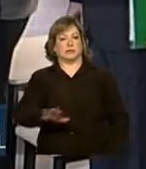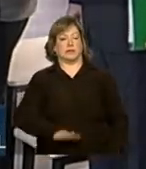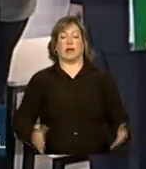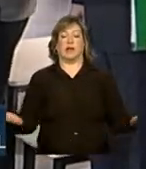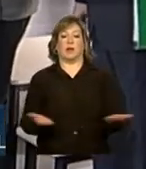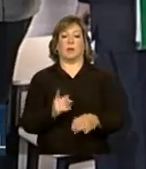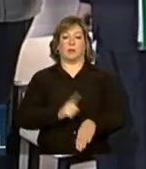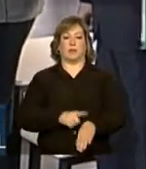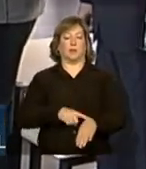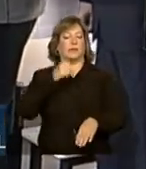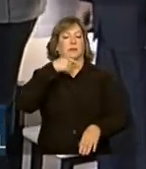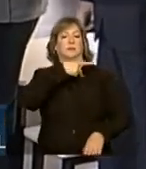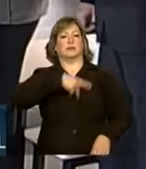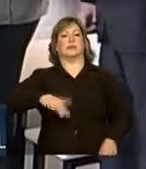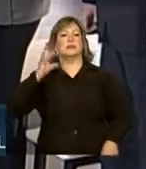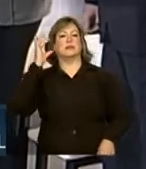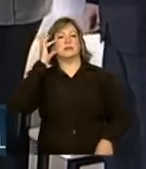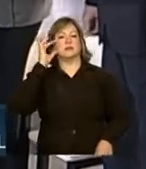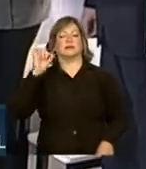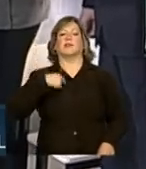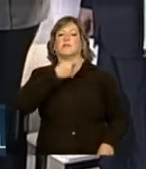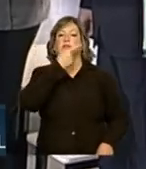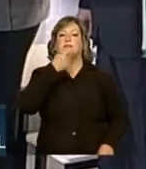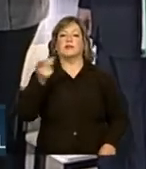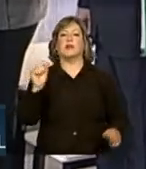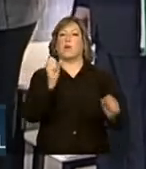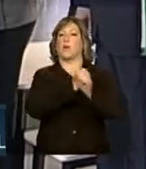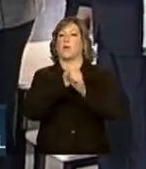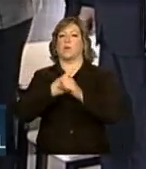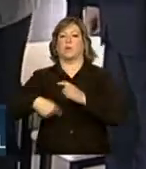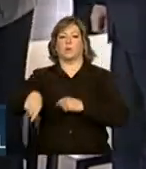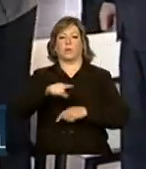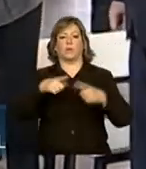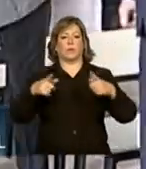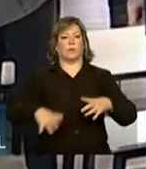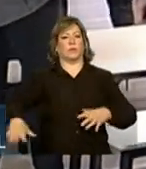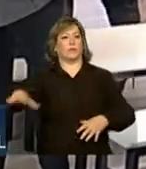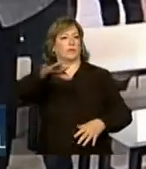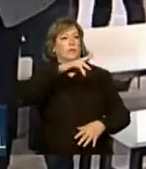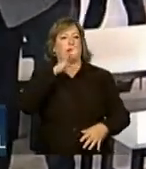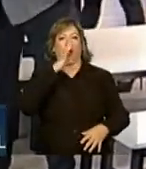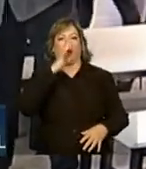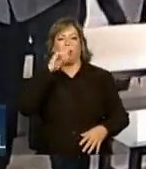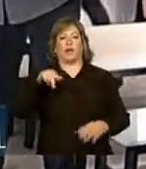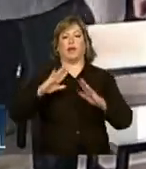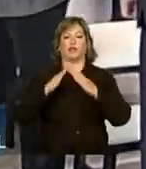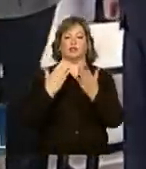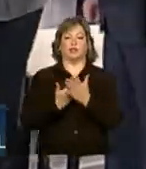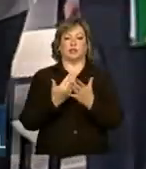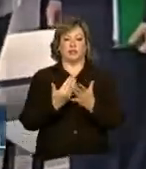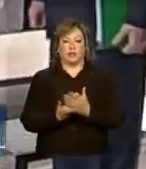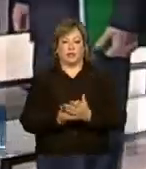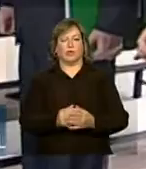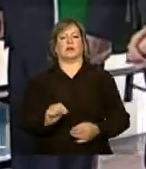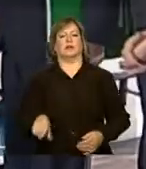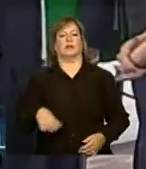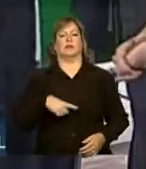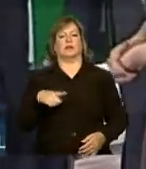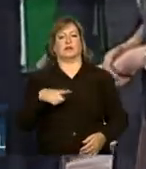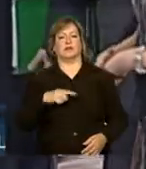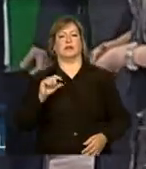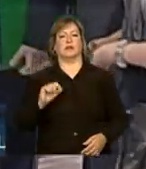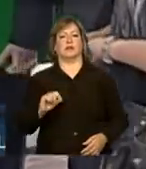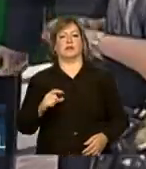momento, a presidenta Dilma visita as instalações dessa unidade de educação infantil que vai ser inaugurada logo mais. É a